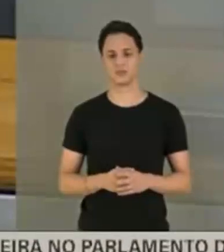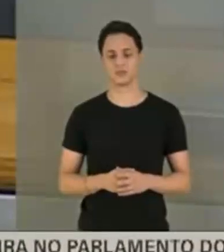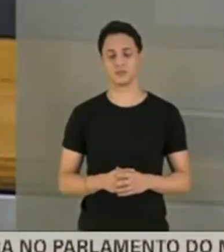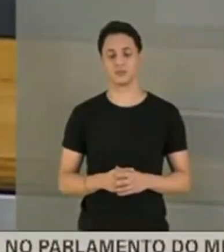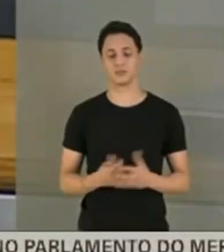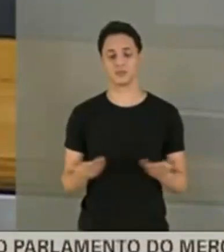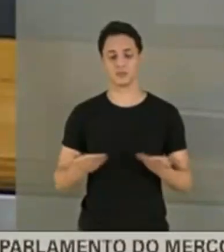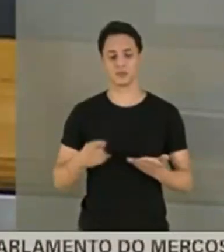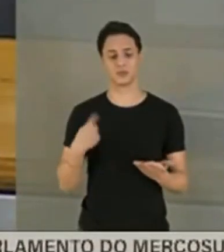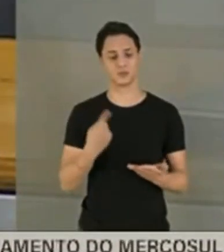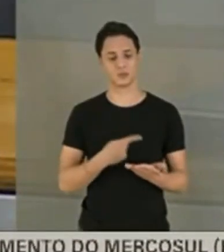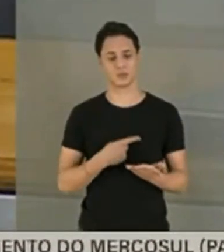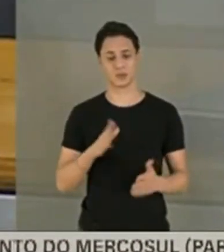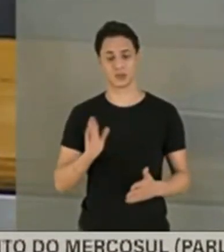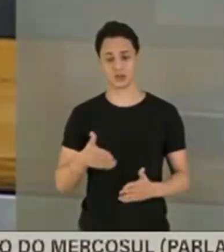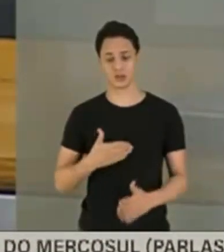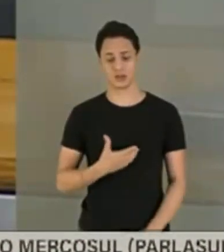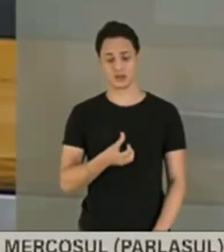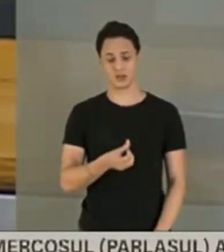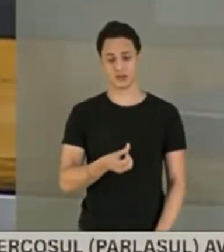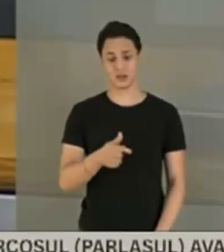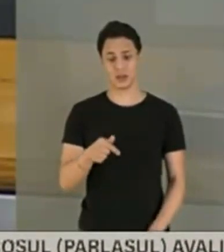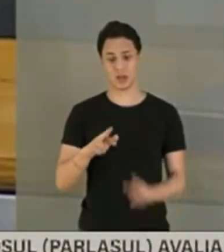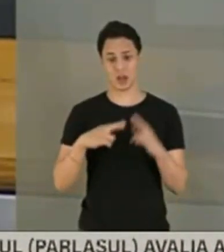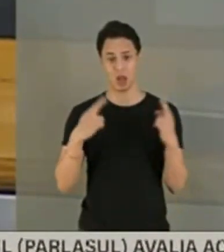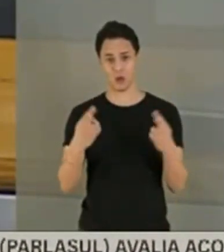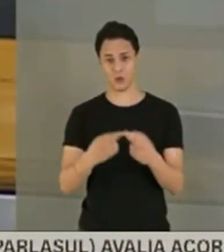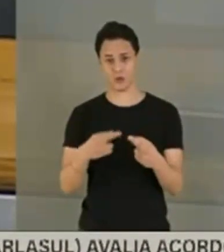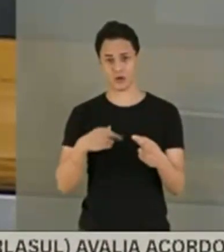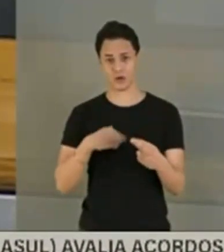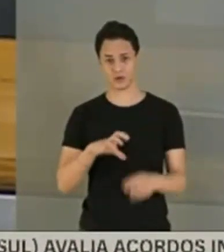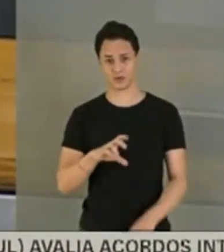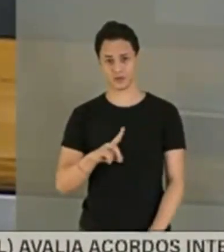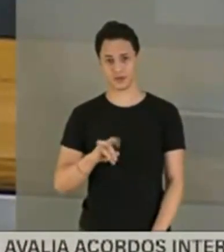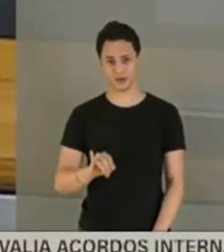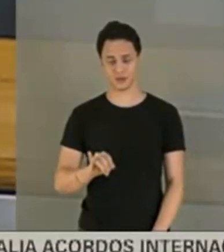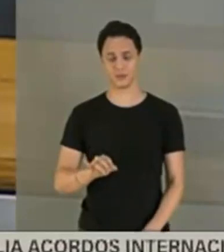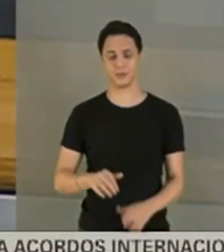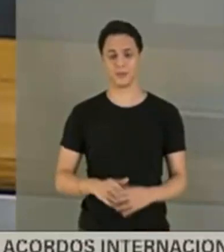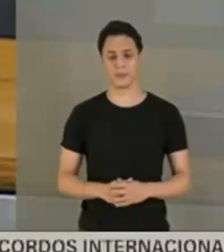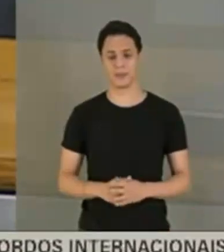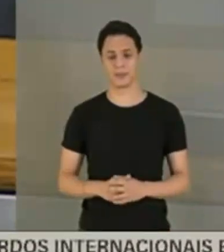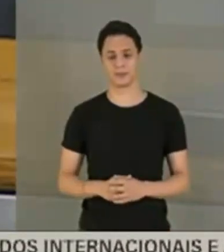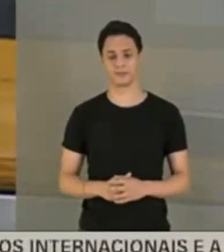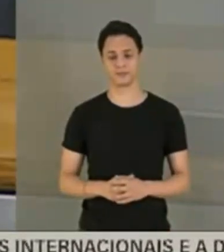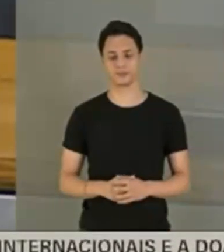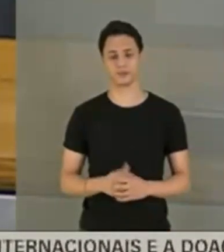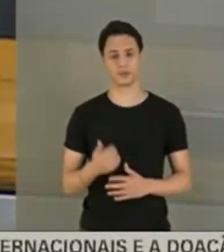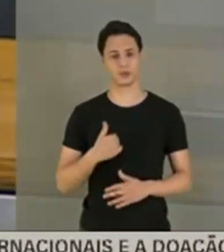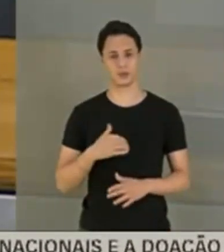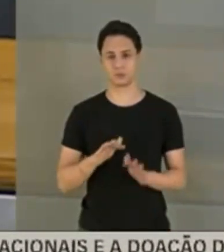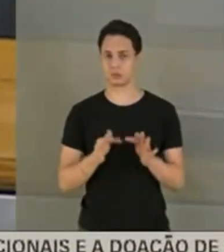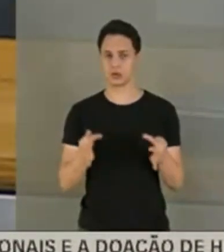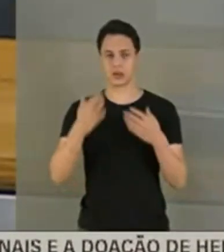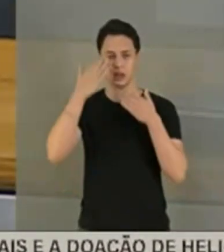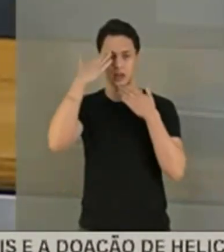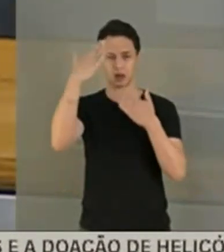Nós estamos chegando aí, 67ª sessão dessa CPI da pandemia. Eu só tenho que agradecer.